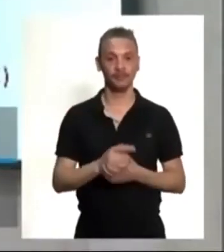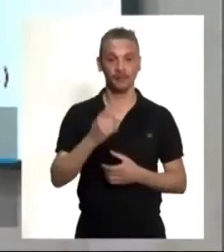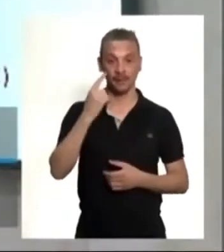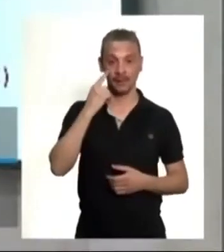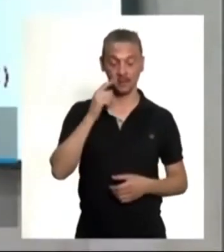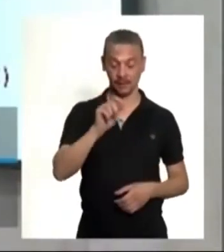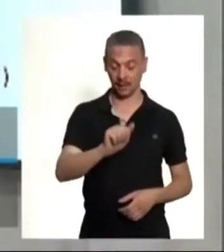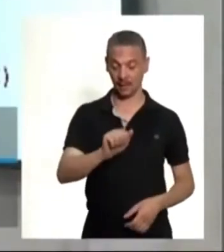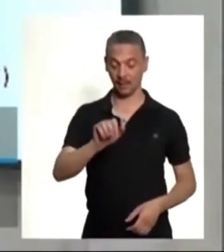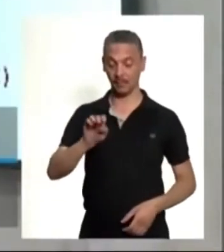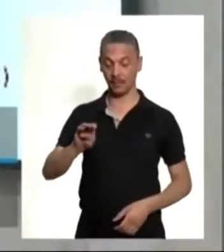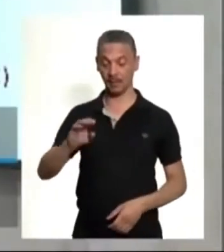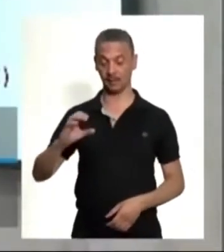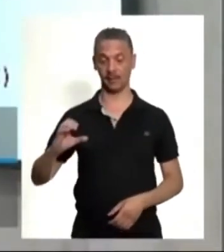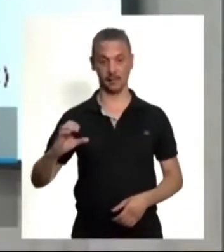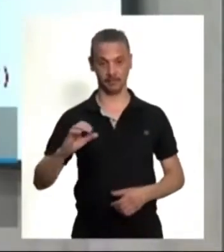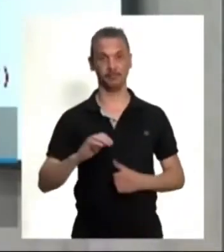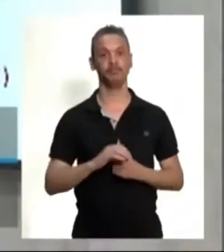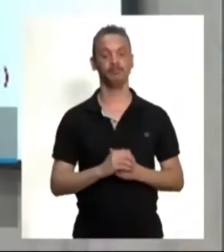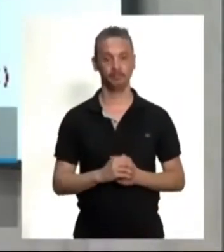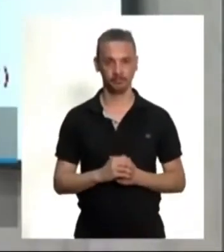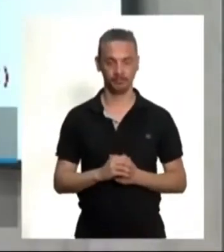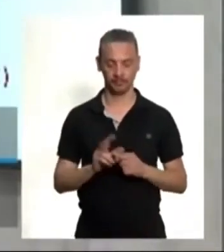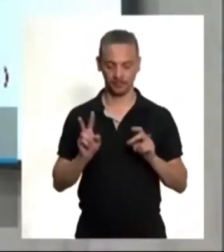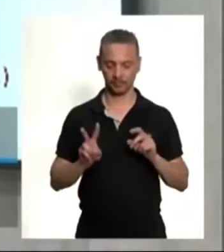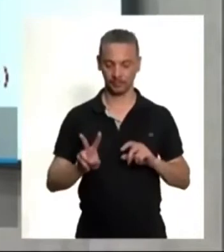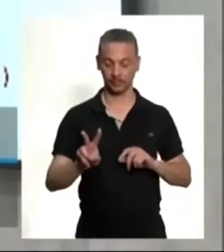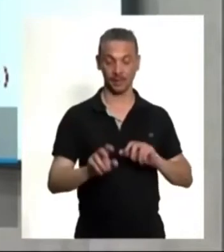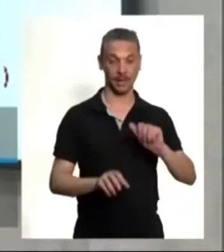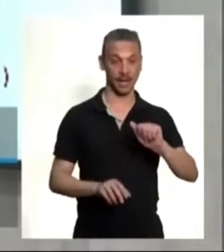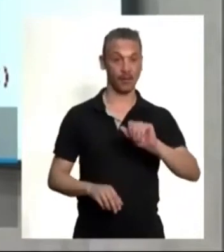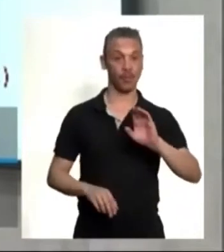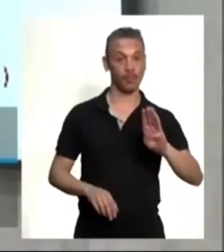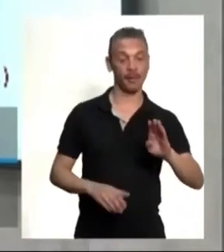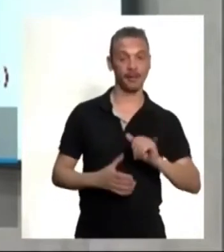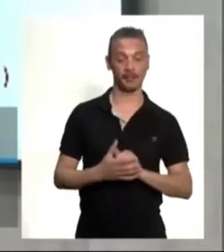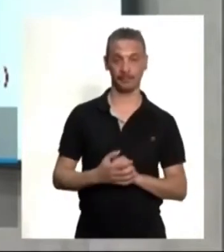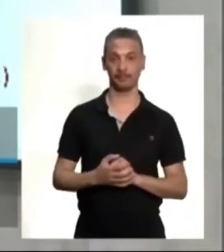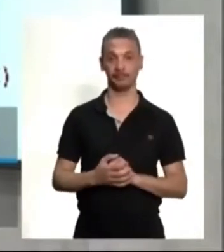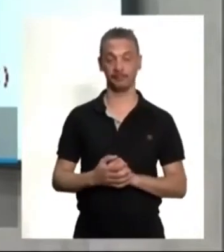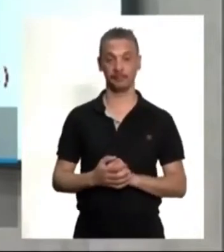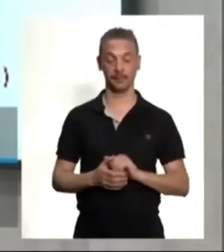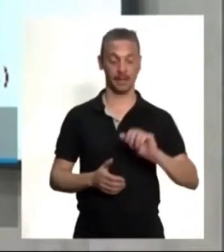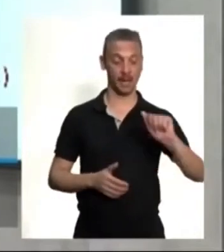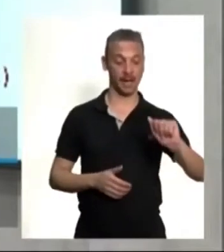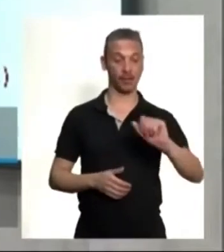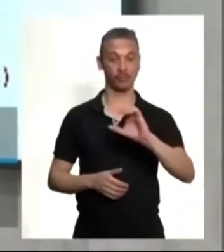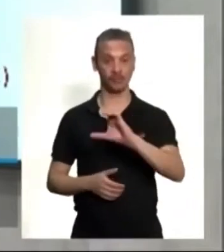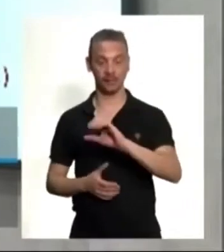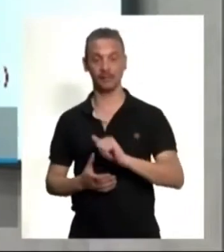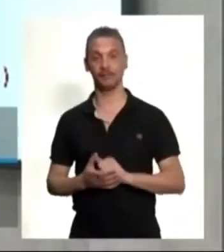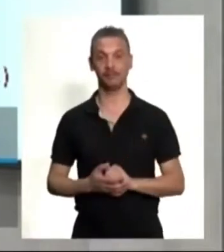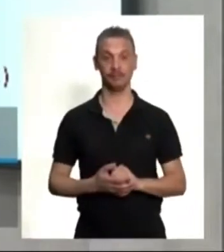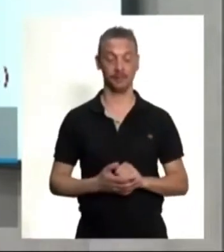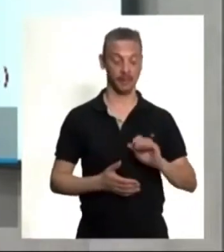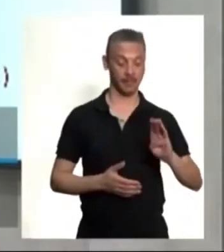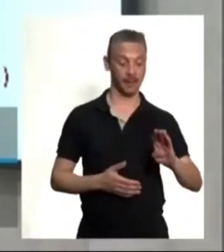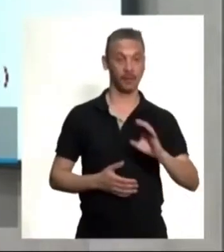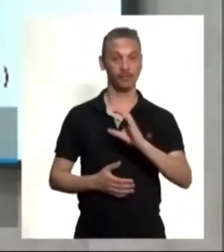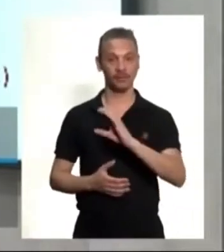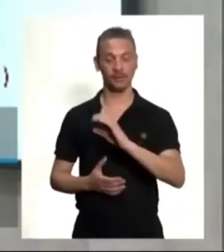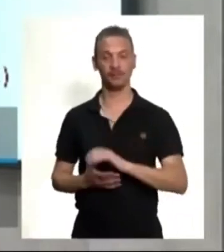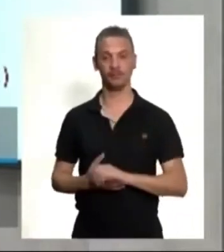dimensões A, B e C. Vai montando as duplas. A com B, depois A com C, depois B com